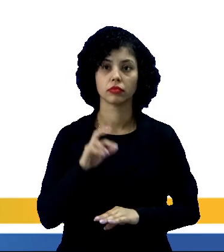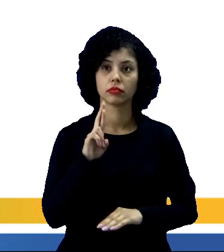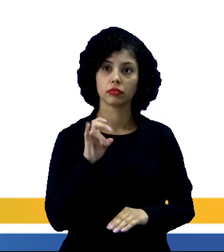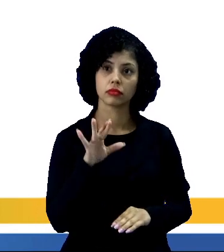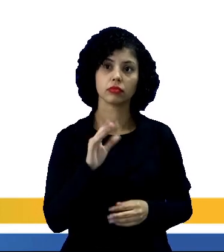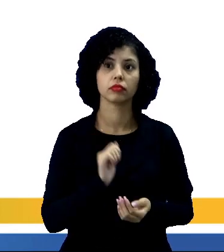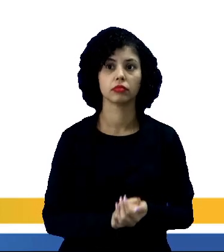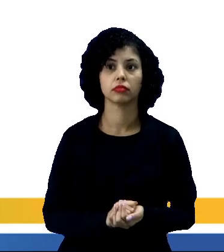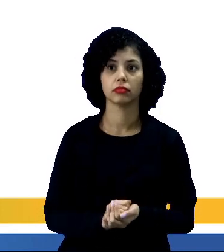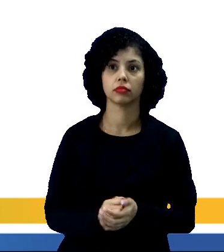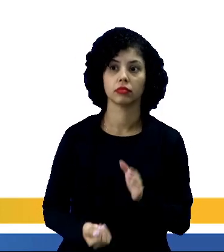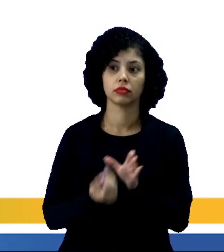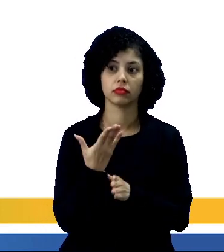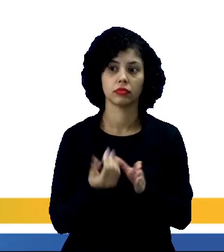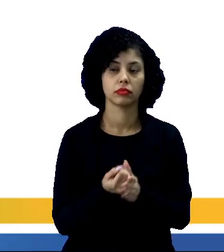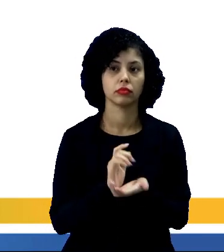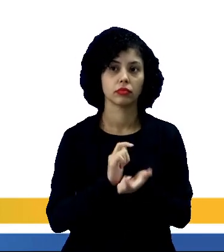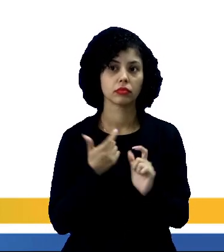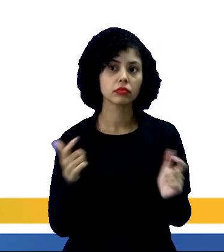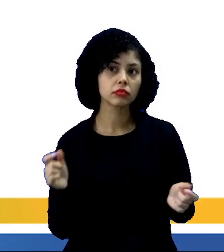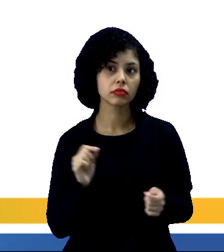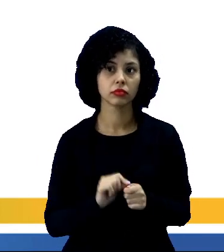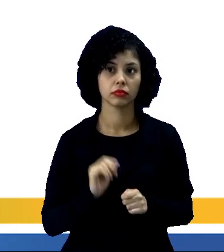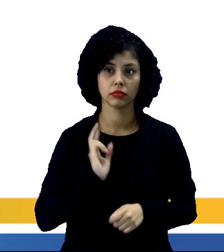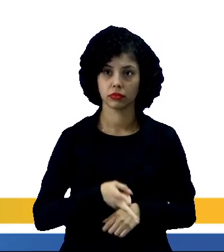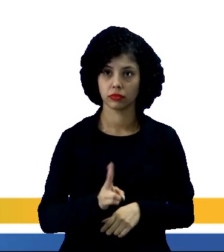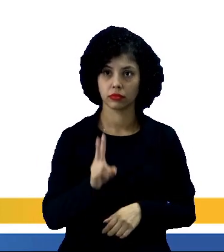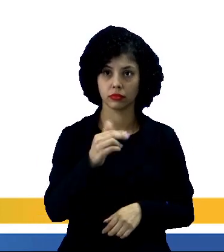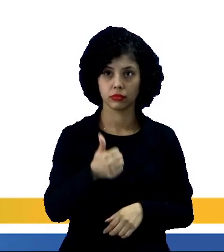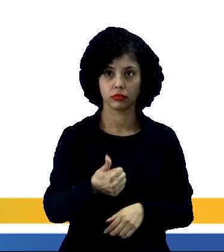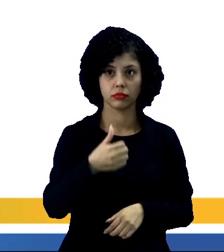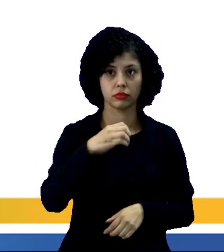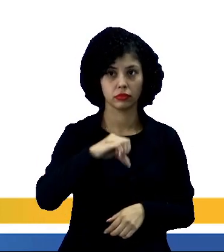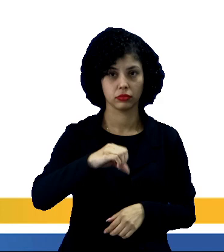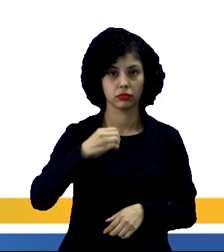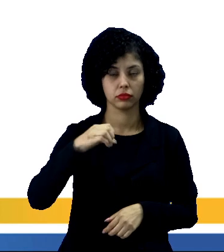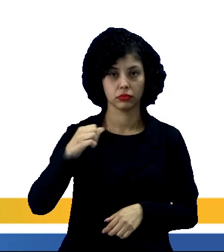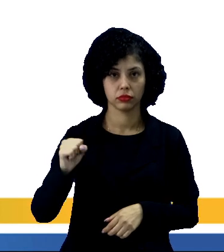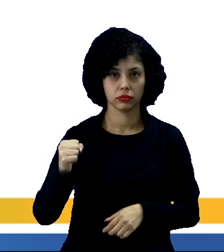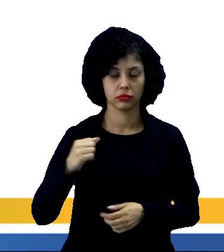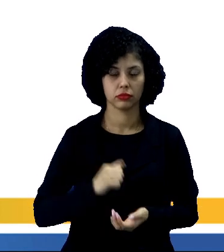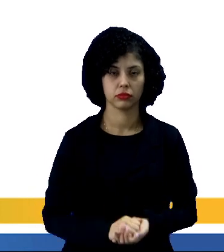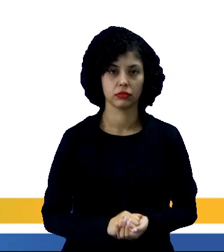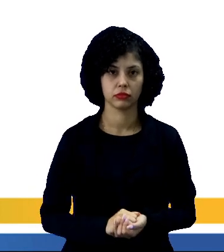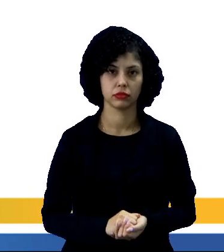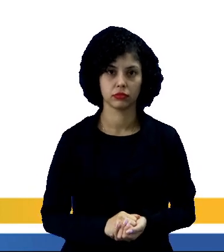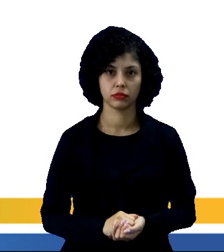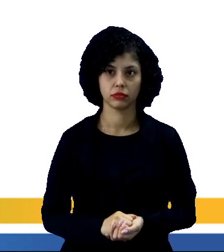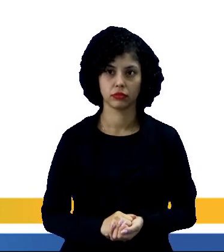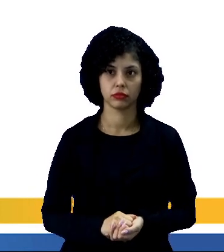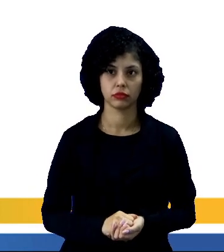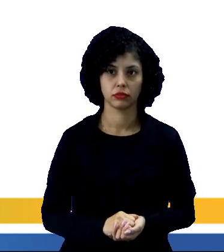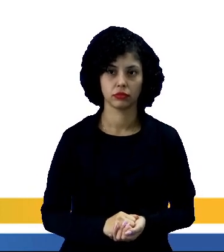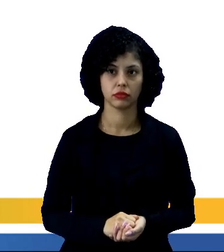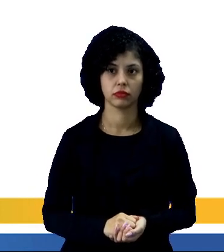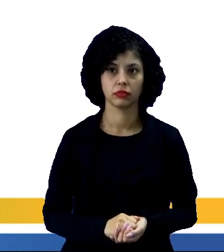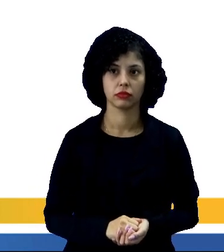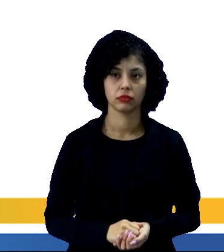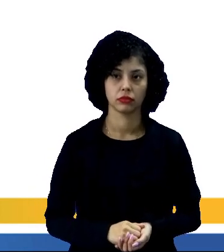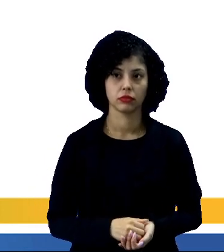Os rolos de pianola foram produzidos em massa de forma contínua desde 1898, tá? E